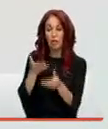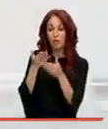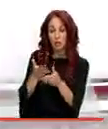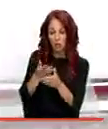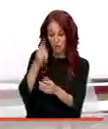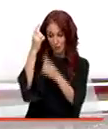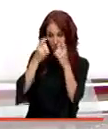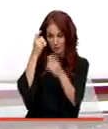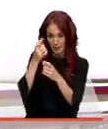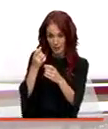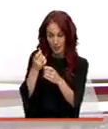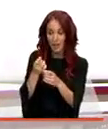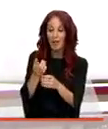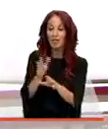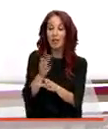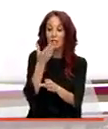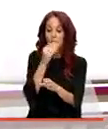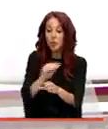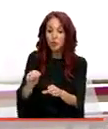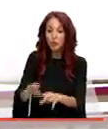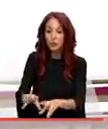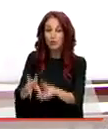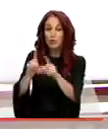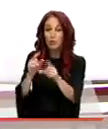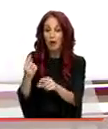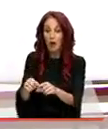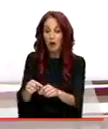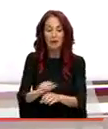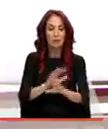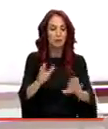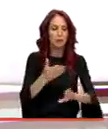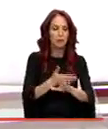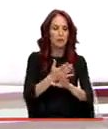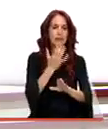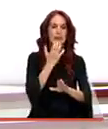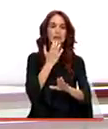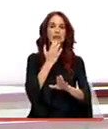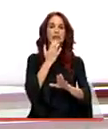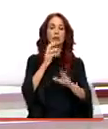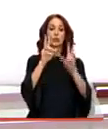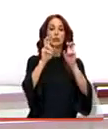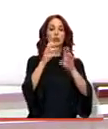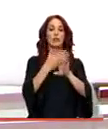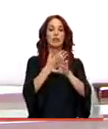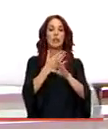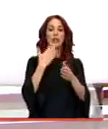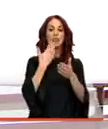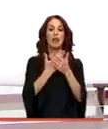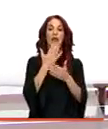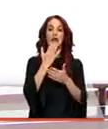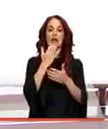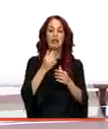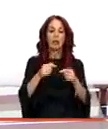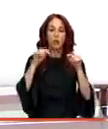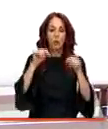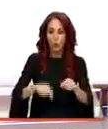pensar em quem está em desenvolvimento agora é sexualidade meio a toda a gente e minha grande vontade de os trazer o dia em que